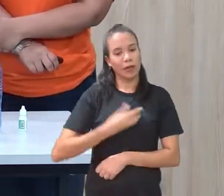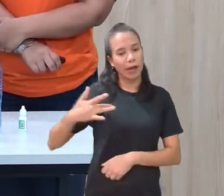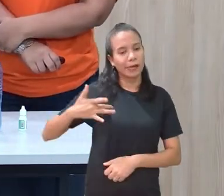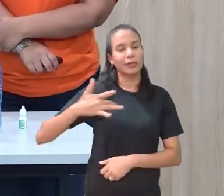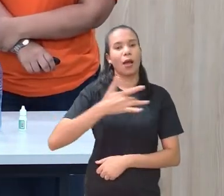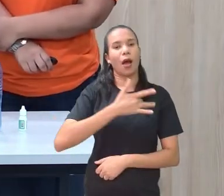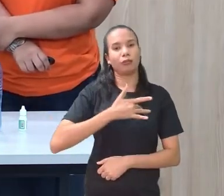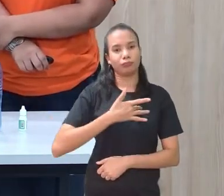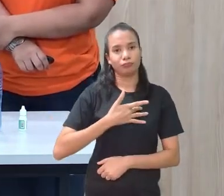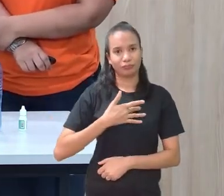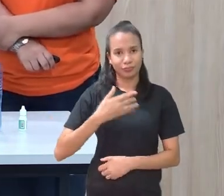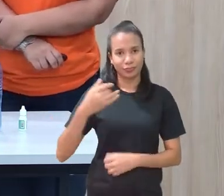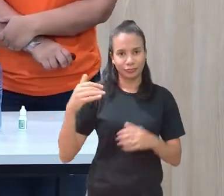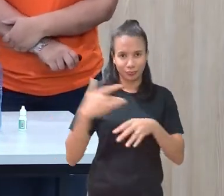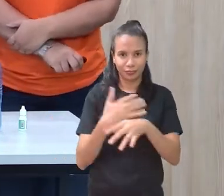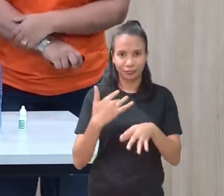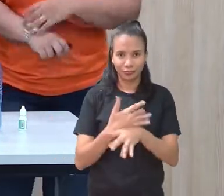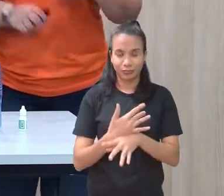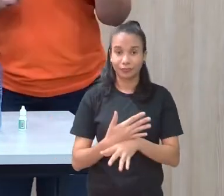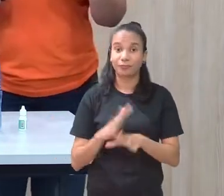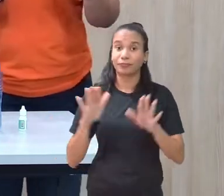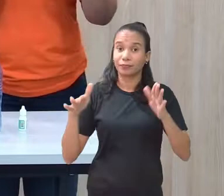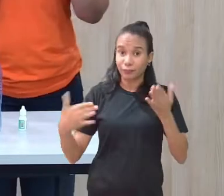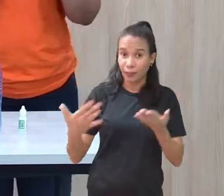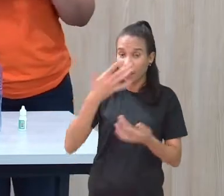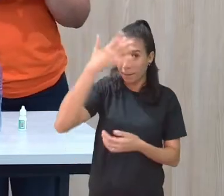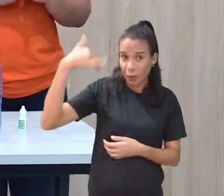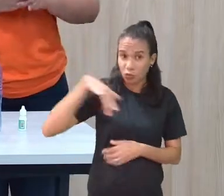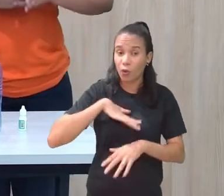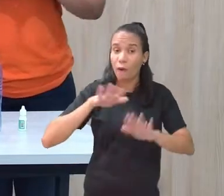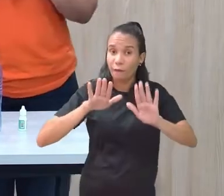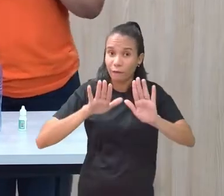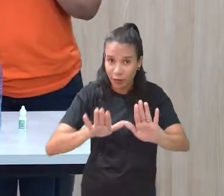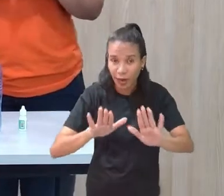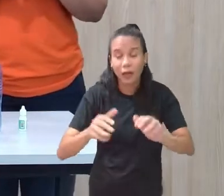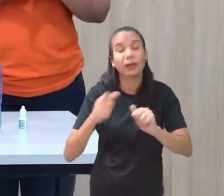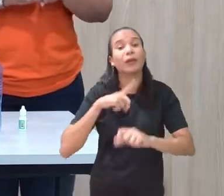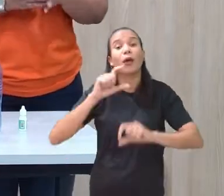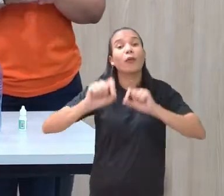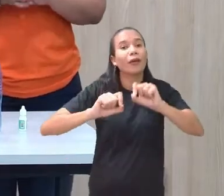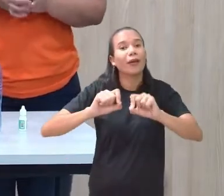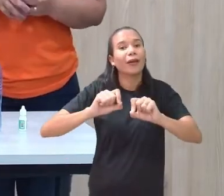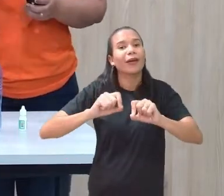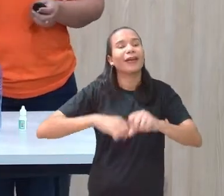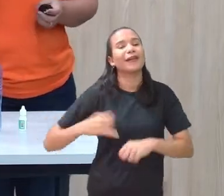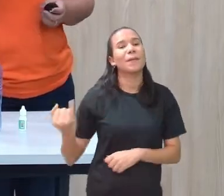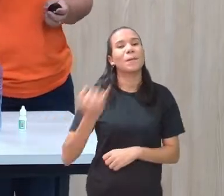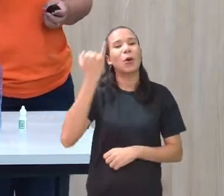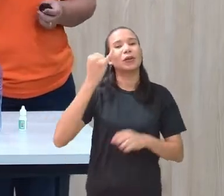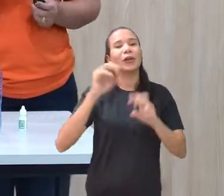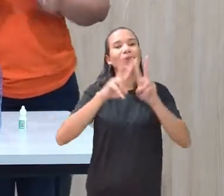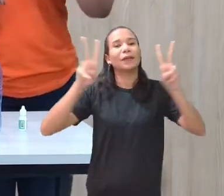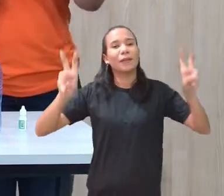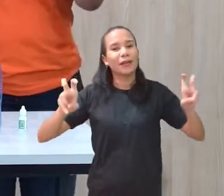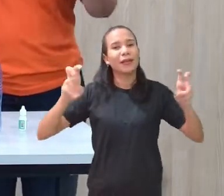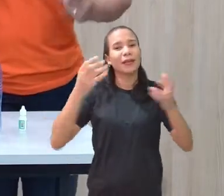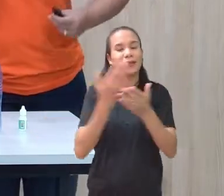saudável dentro da nossa cidade. É verdade. Então, ó, fica aí com a mensagem da nossa aula e já fica